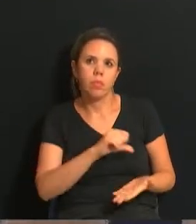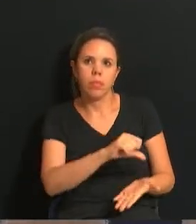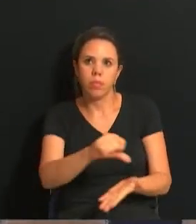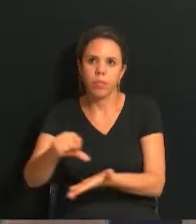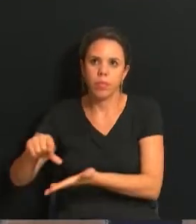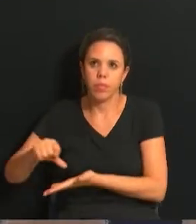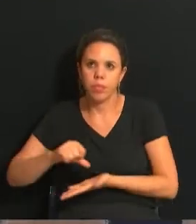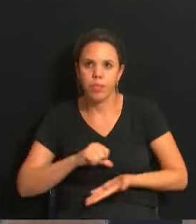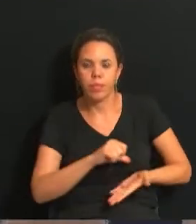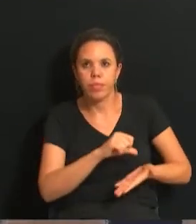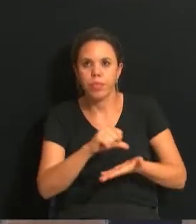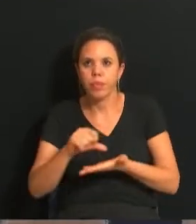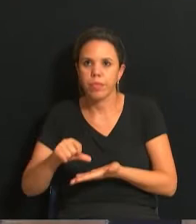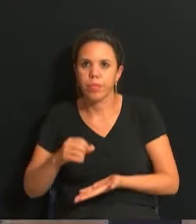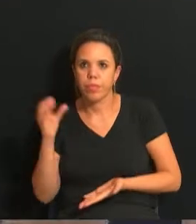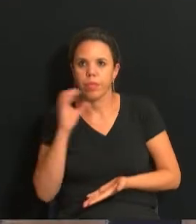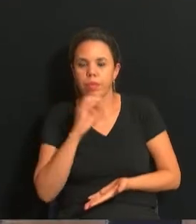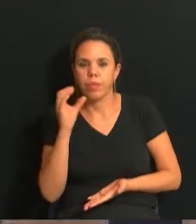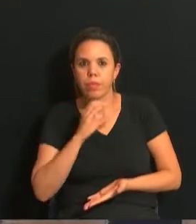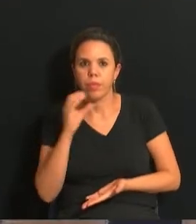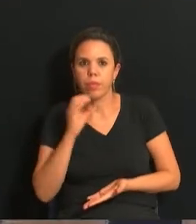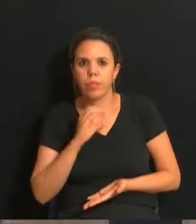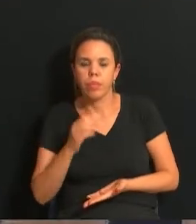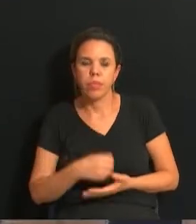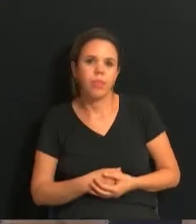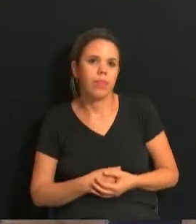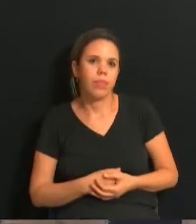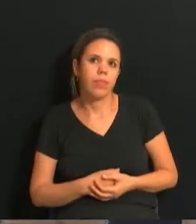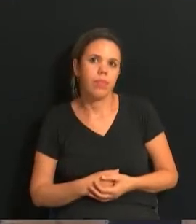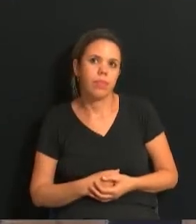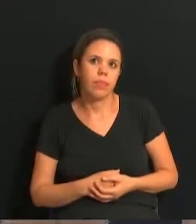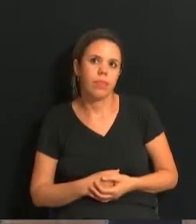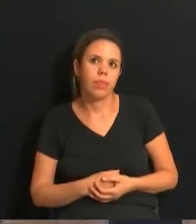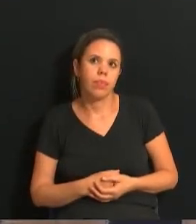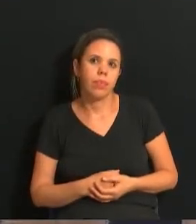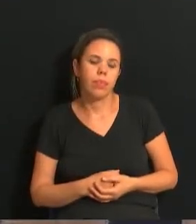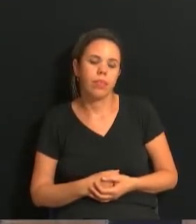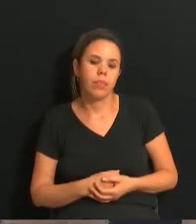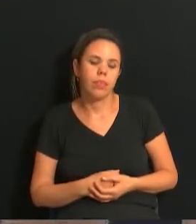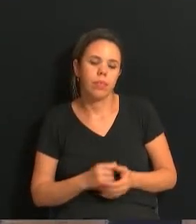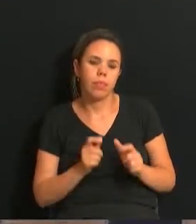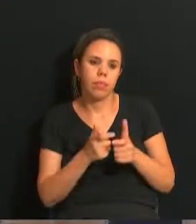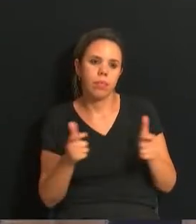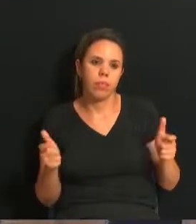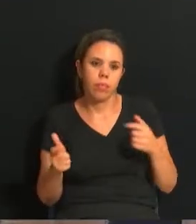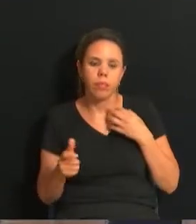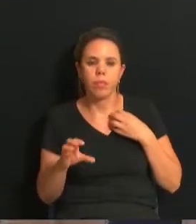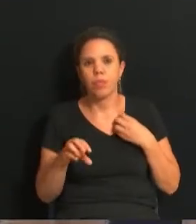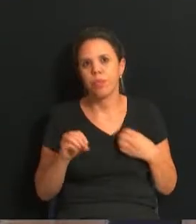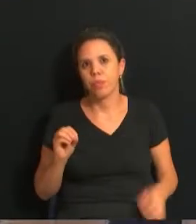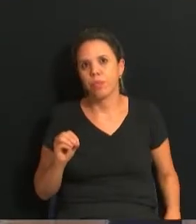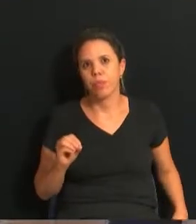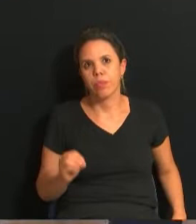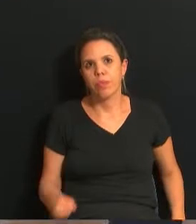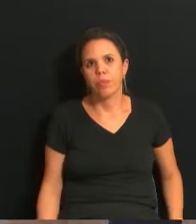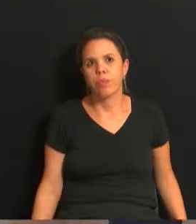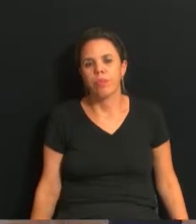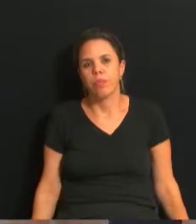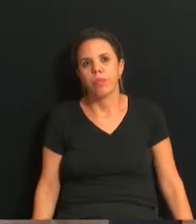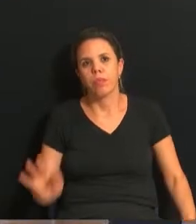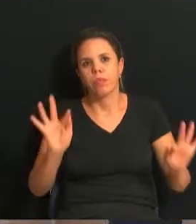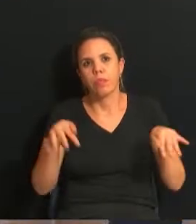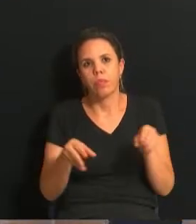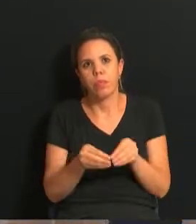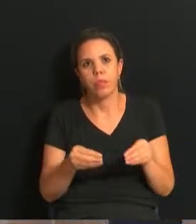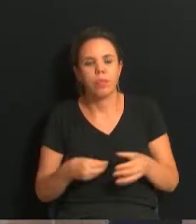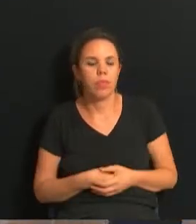territorialização. Então, é urgente a questão da ampliação da equipe do SEAMO. Para finalizar,